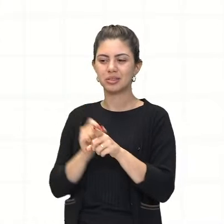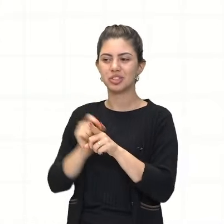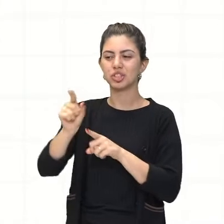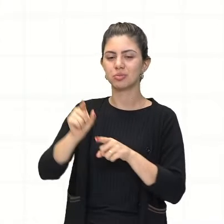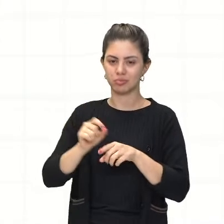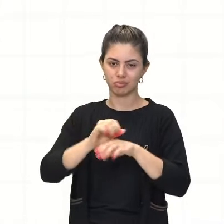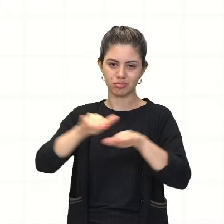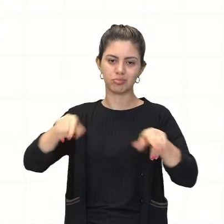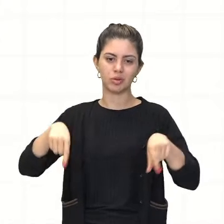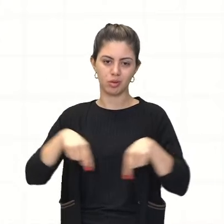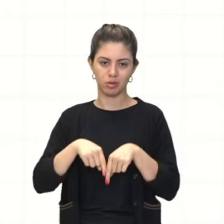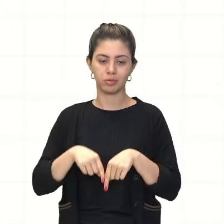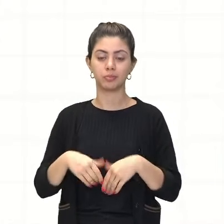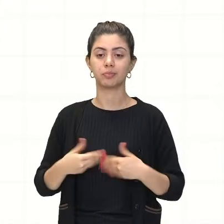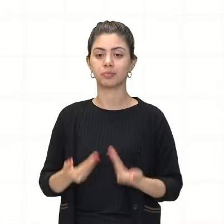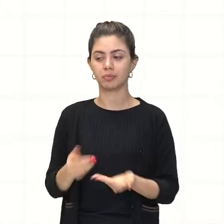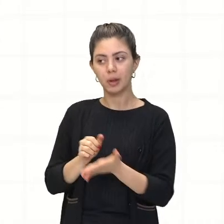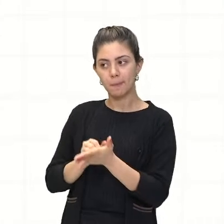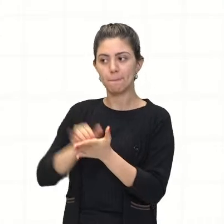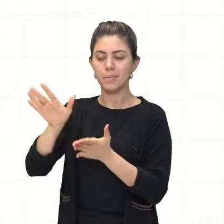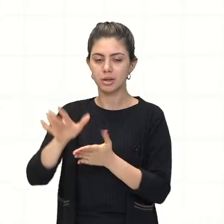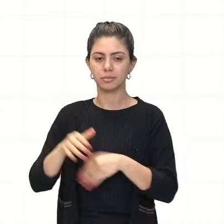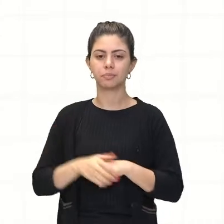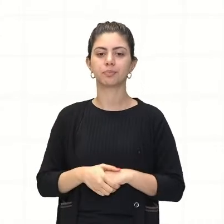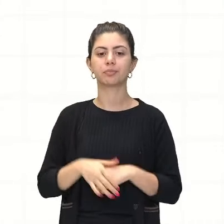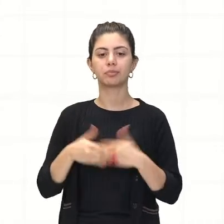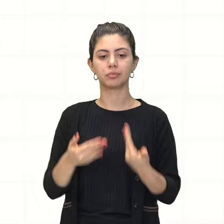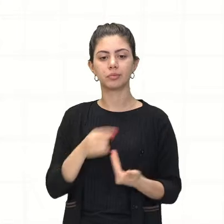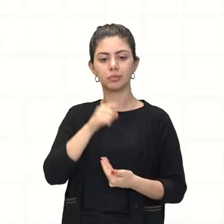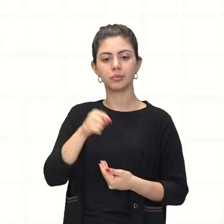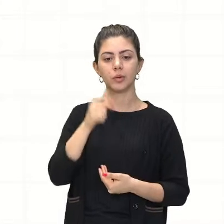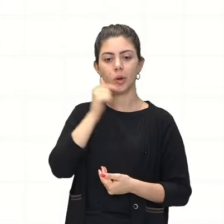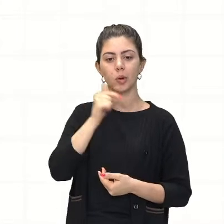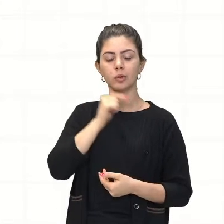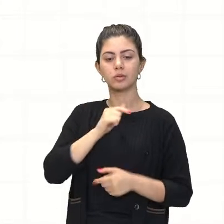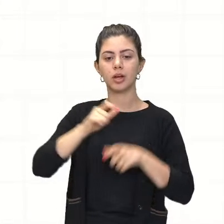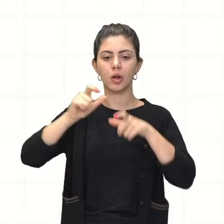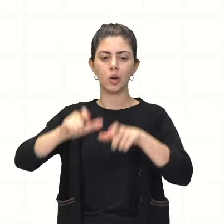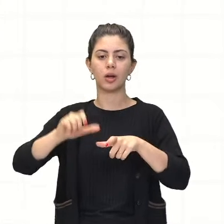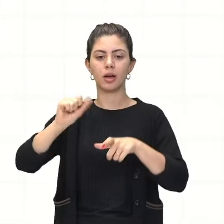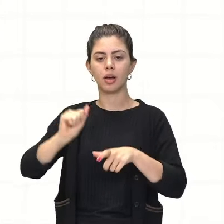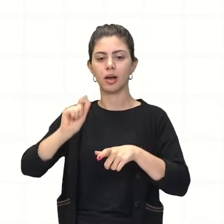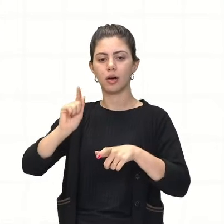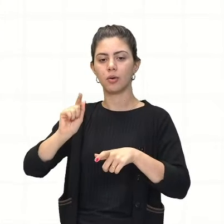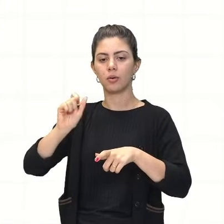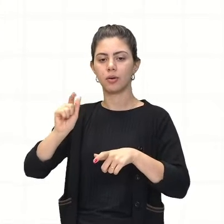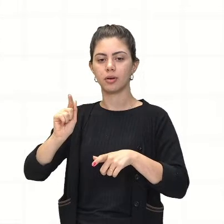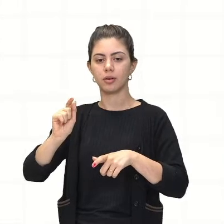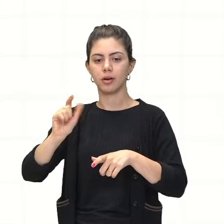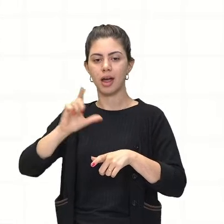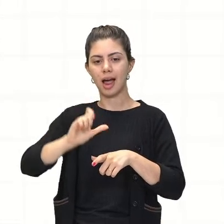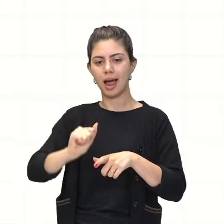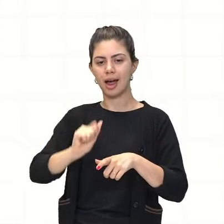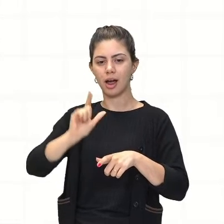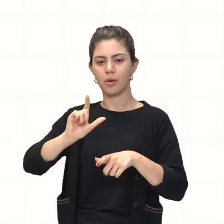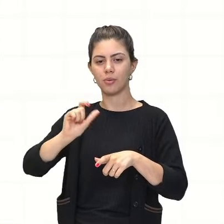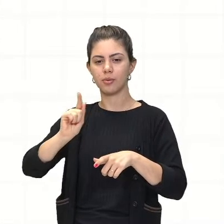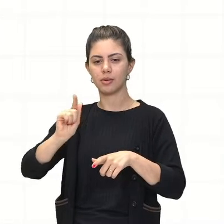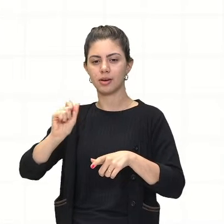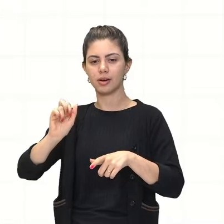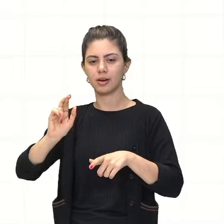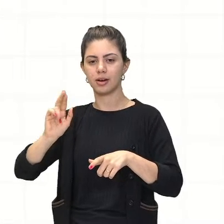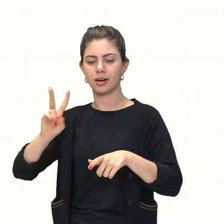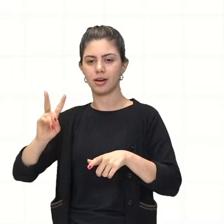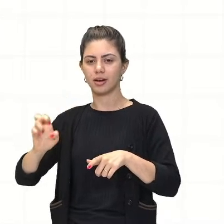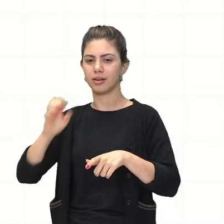E eles vão conseguir anexar a região de Algarve, que fica nessa região mais ao sul aqui do